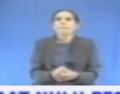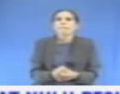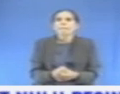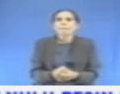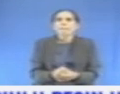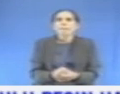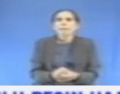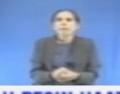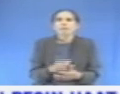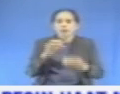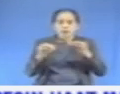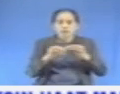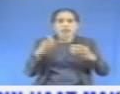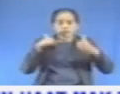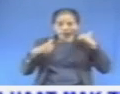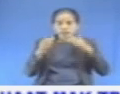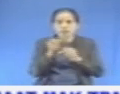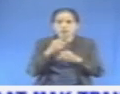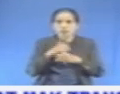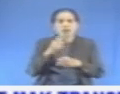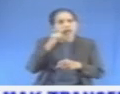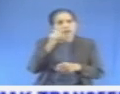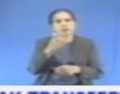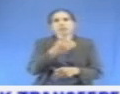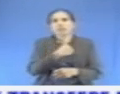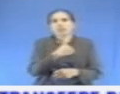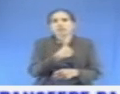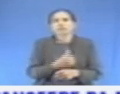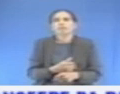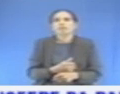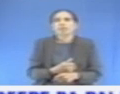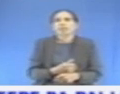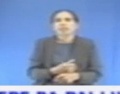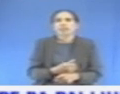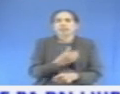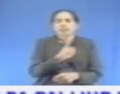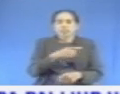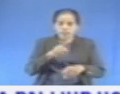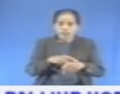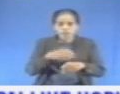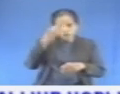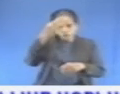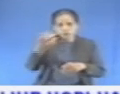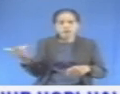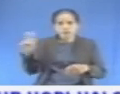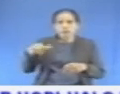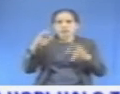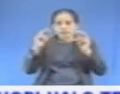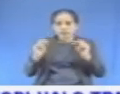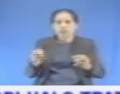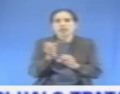quando vai atividade de cima do halo, avançar a cidade do halo, parece que já tem o e-mail maxila se para halo, tamba o tem ser